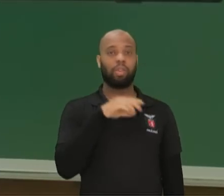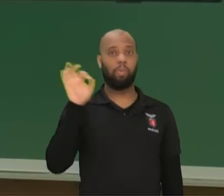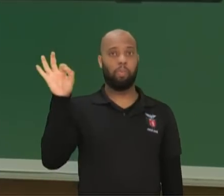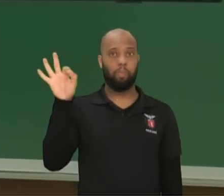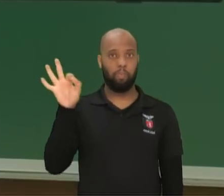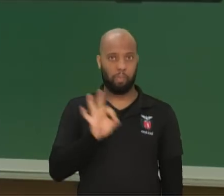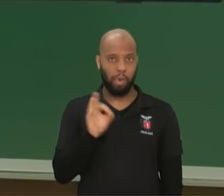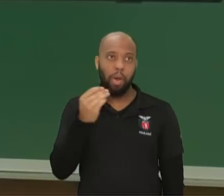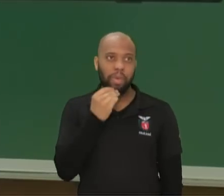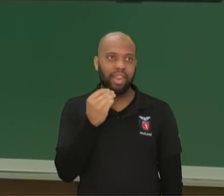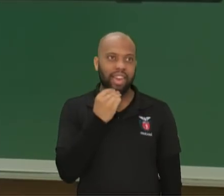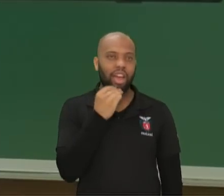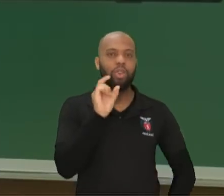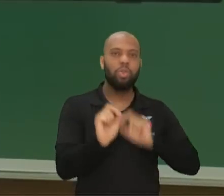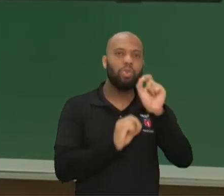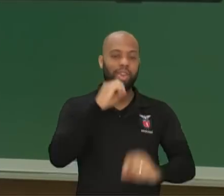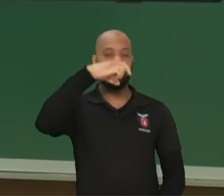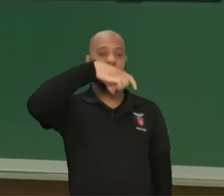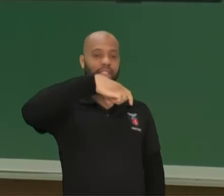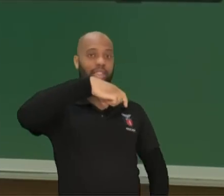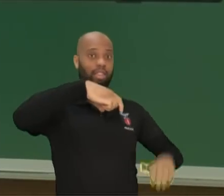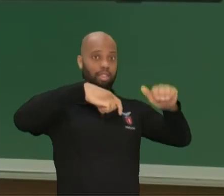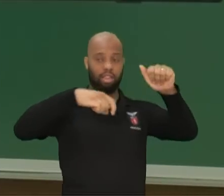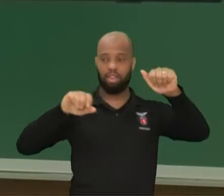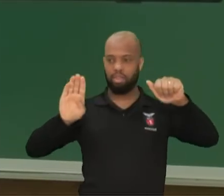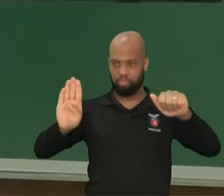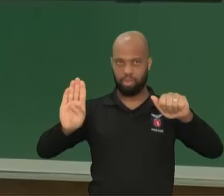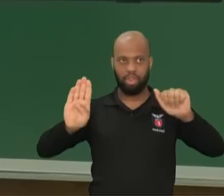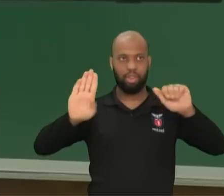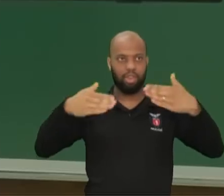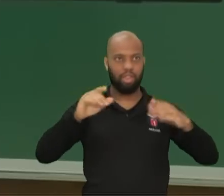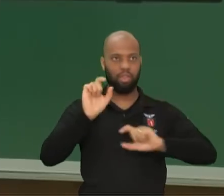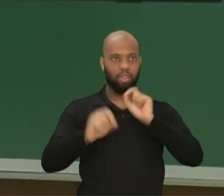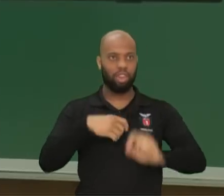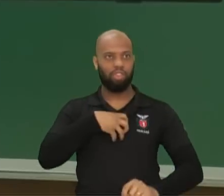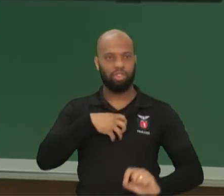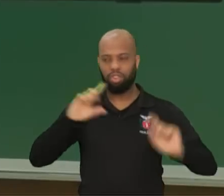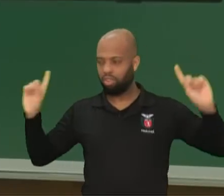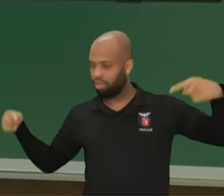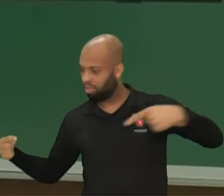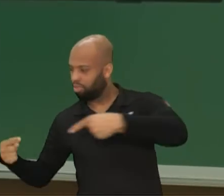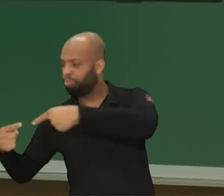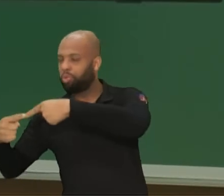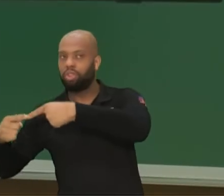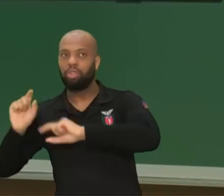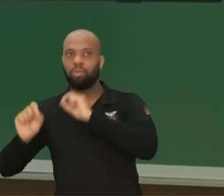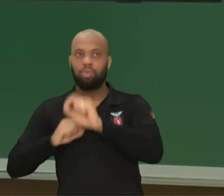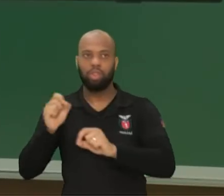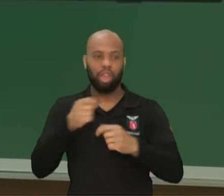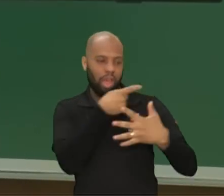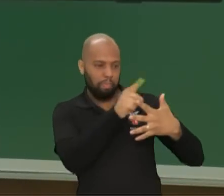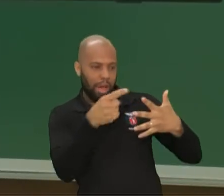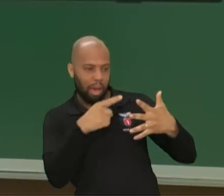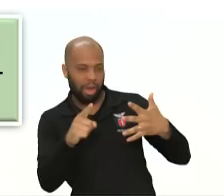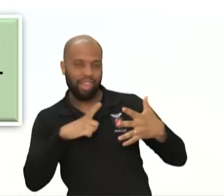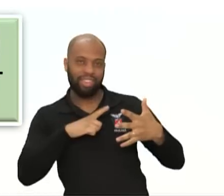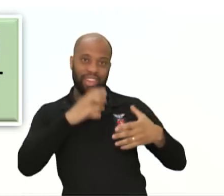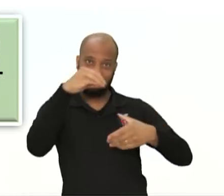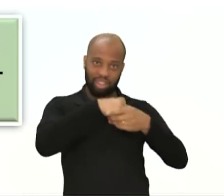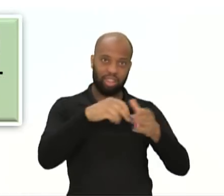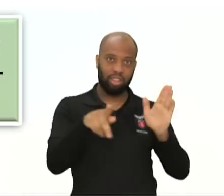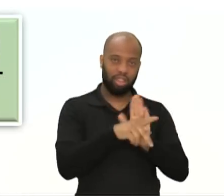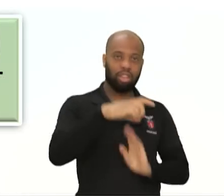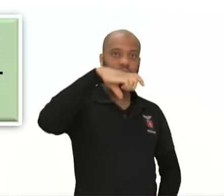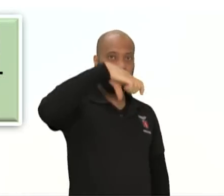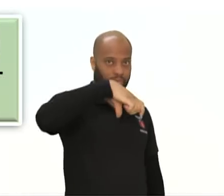Probabilidade de ocorrer, certo? A interseção entre A e B. Então, aqui, né, pessoal, é o número de elementos dessa interseção